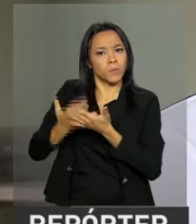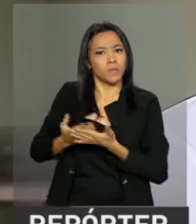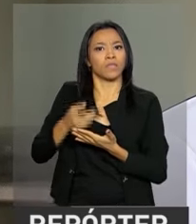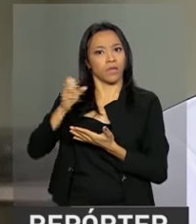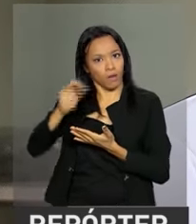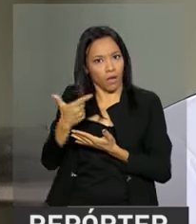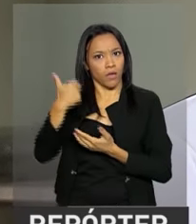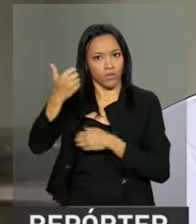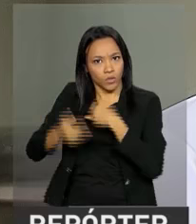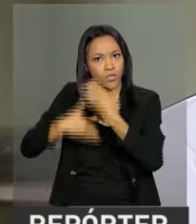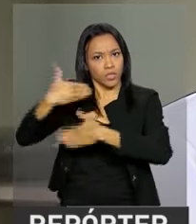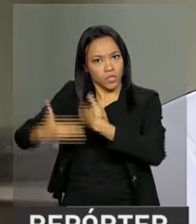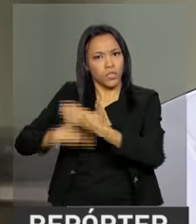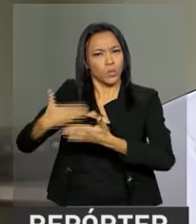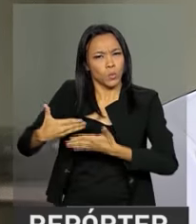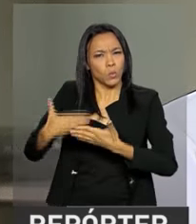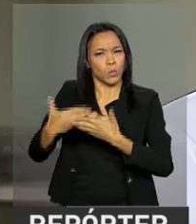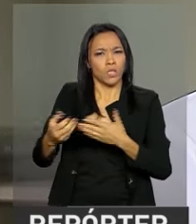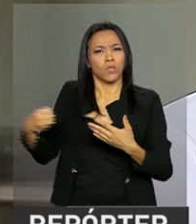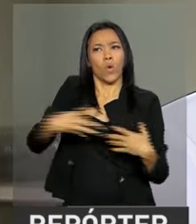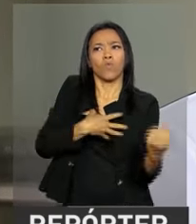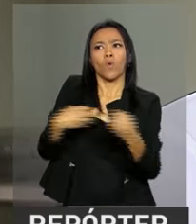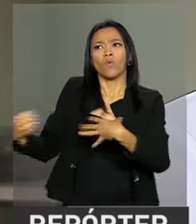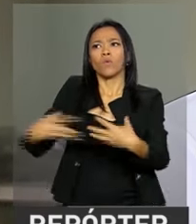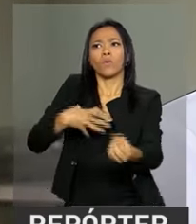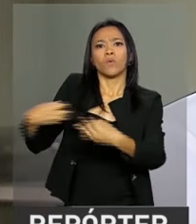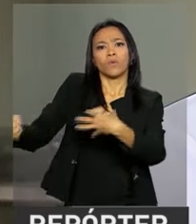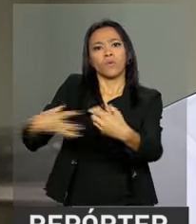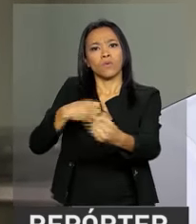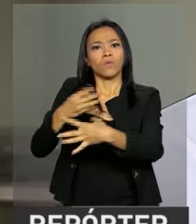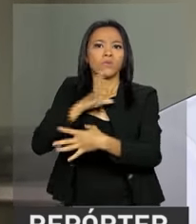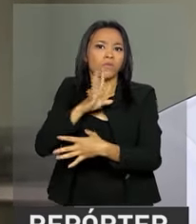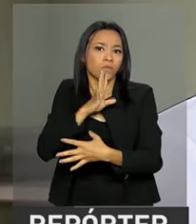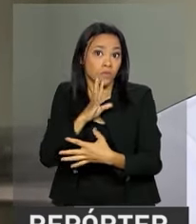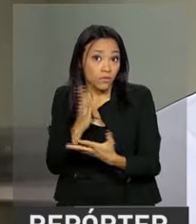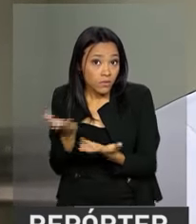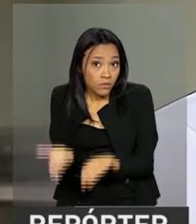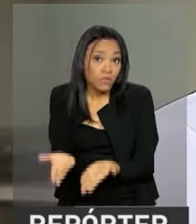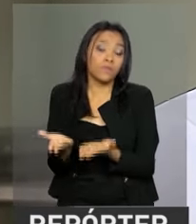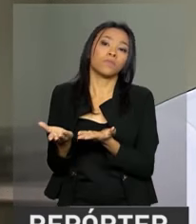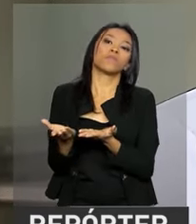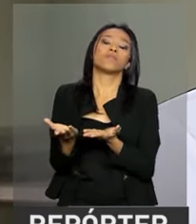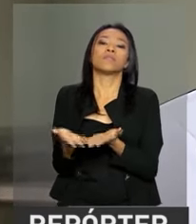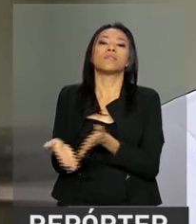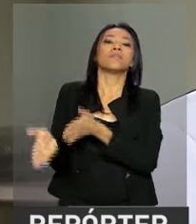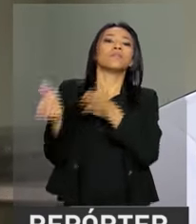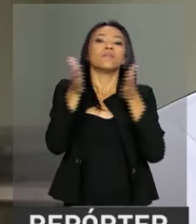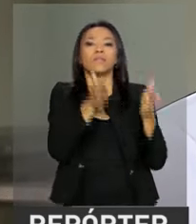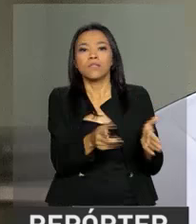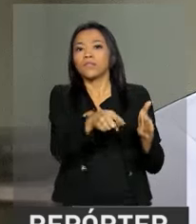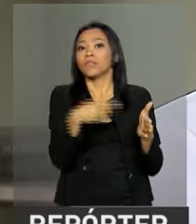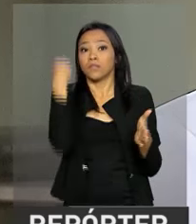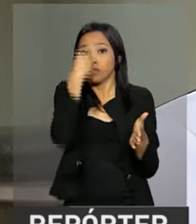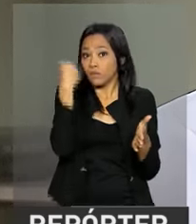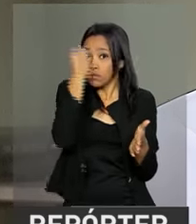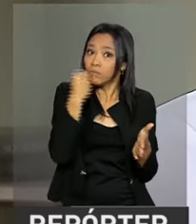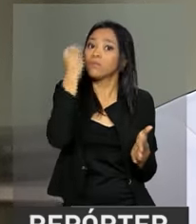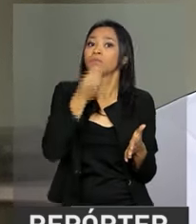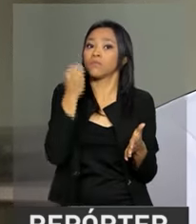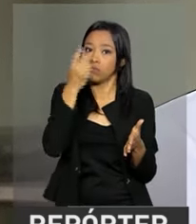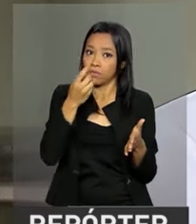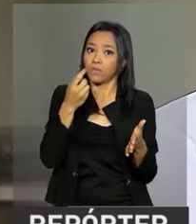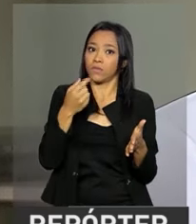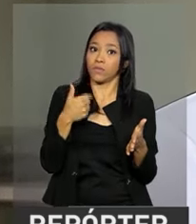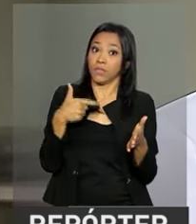dos estudos sempre uma uma atualização dos estudos e a questão da prática também que os nossos